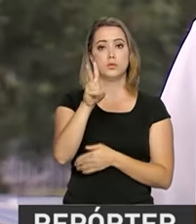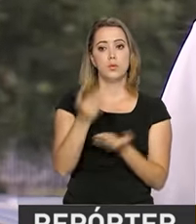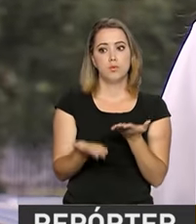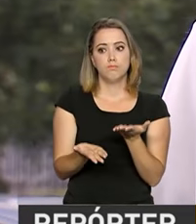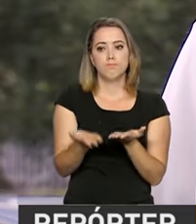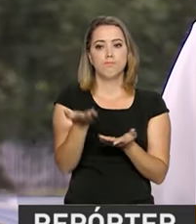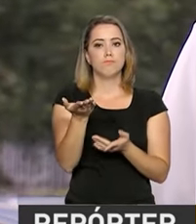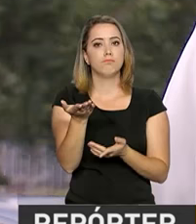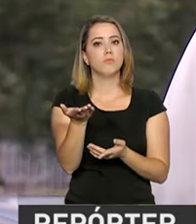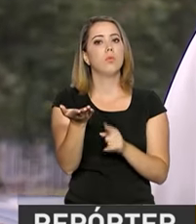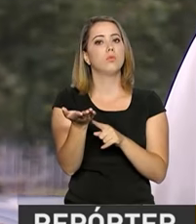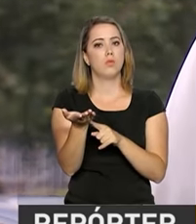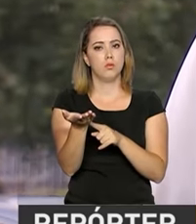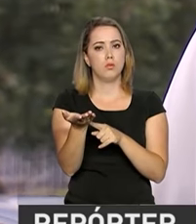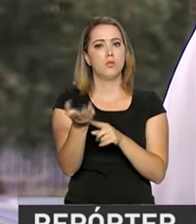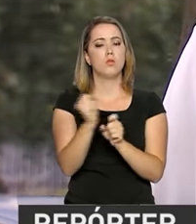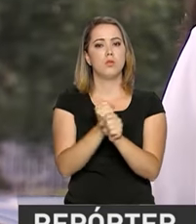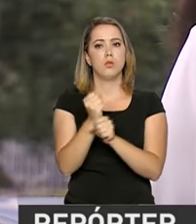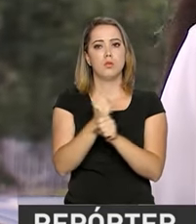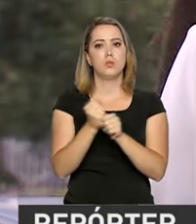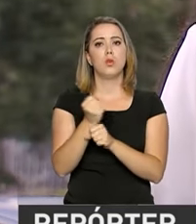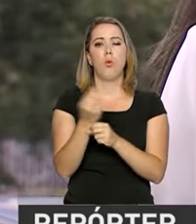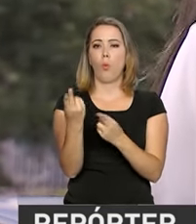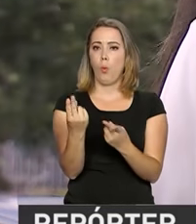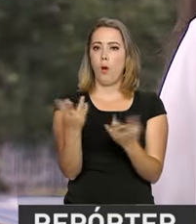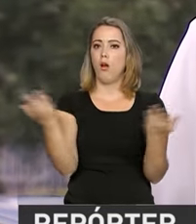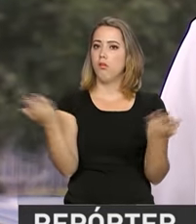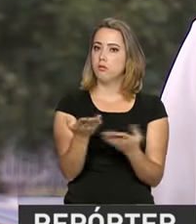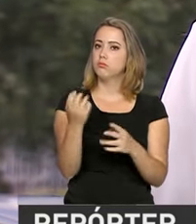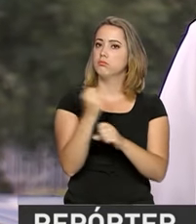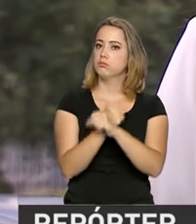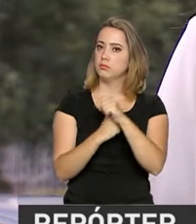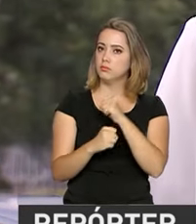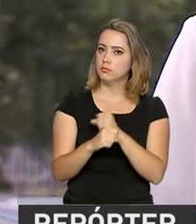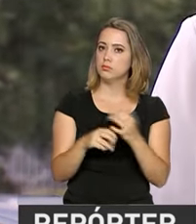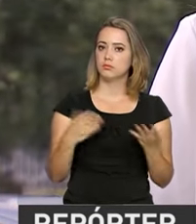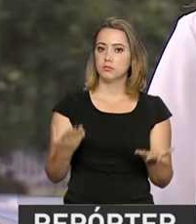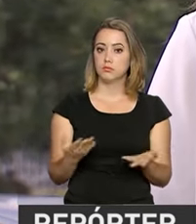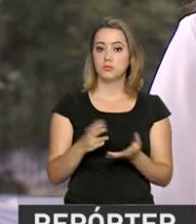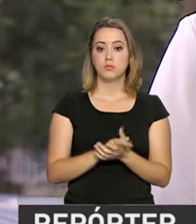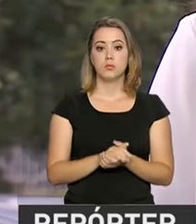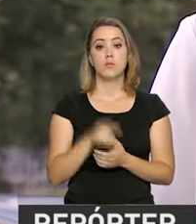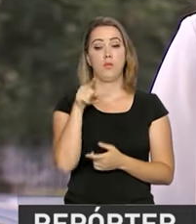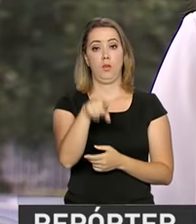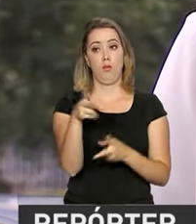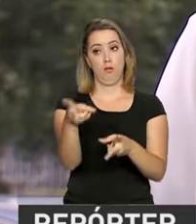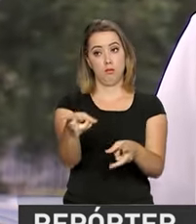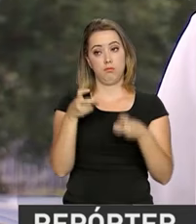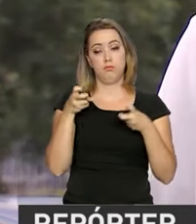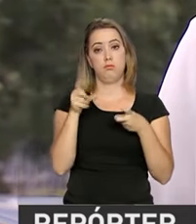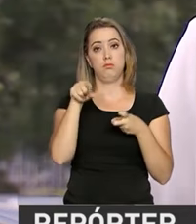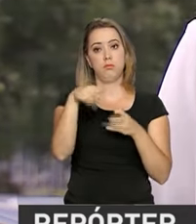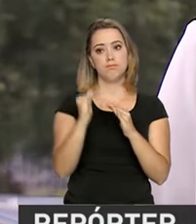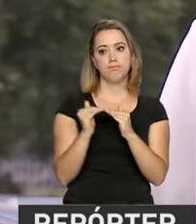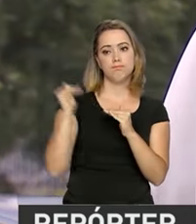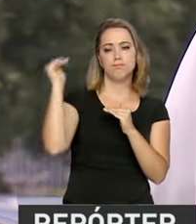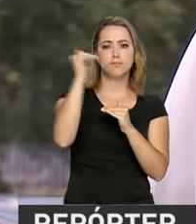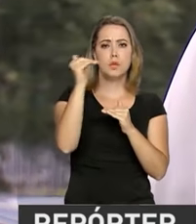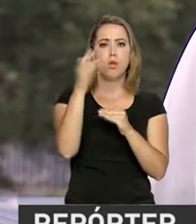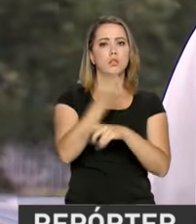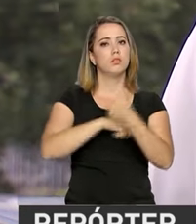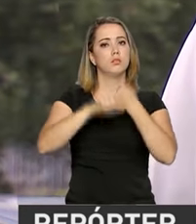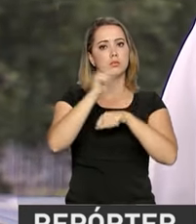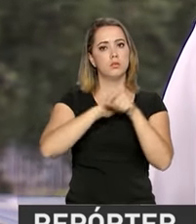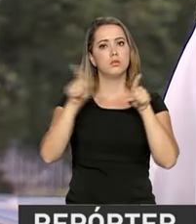saldo positivo para o Brasil no fim do ano semelhante ao registrado em 2016 a previsão é de crescimento da